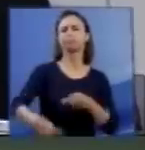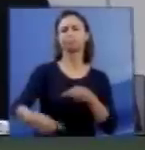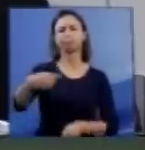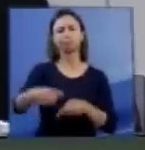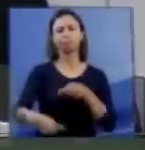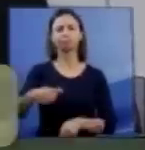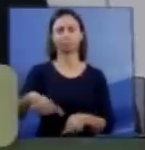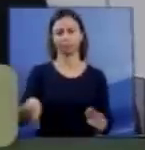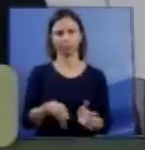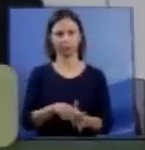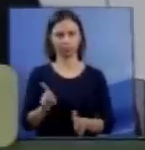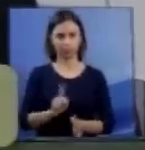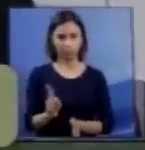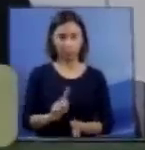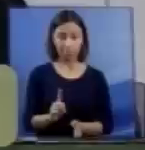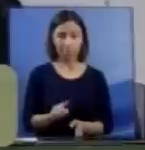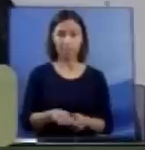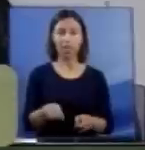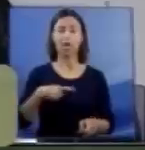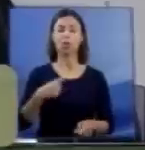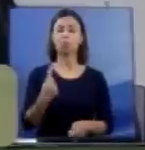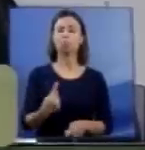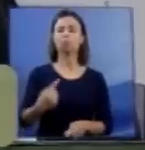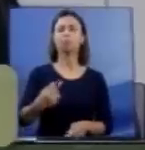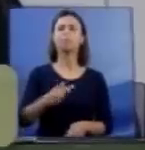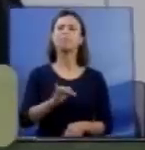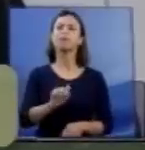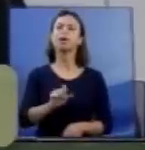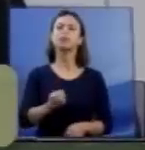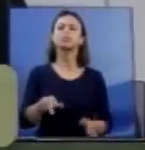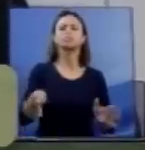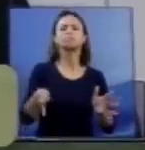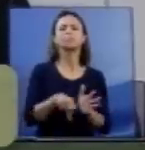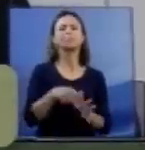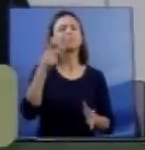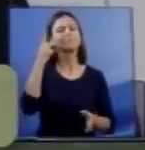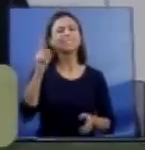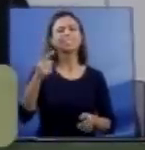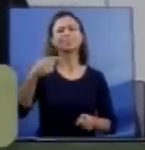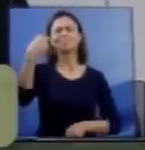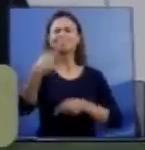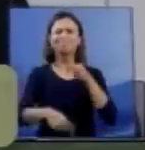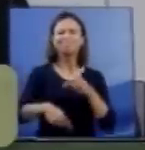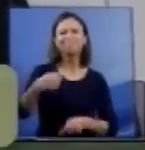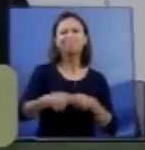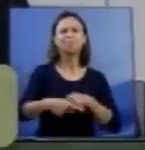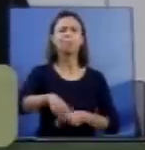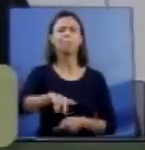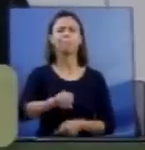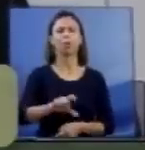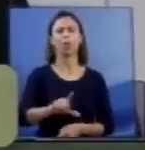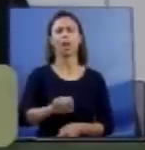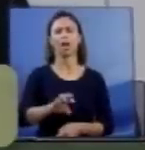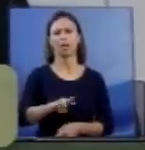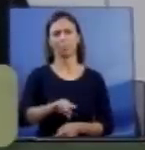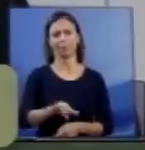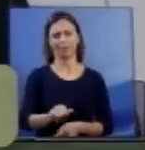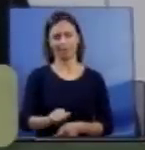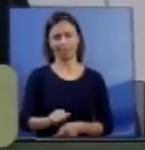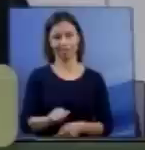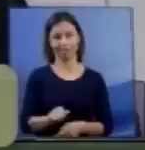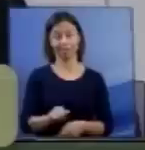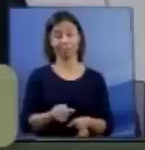debates não é uma fase propícia a polemizar se o que veiculado